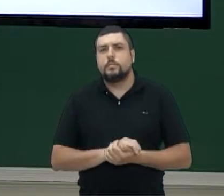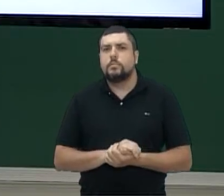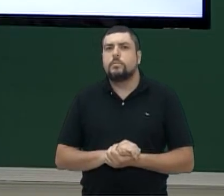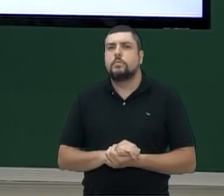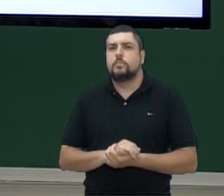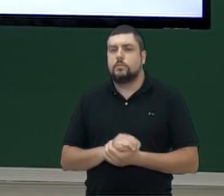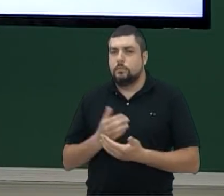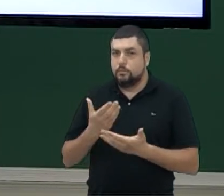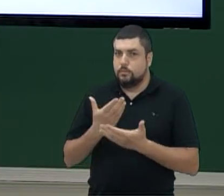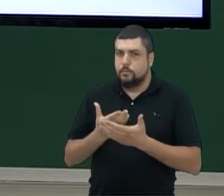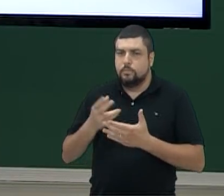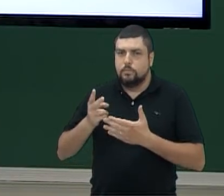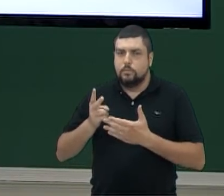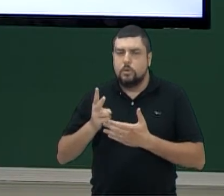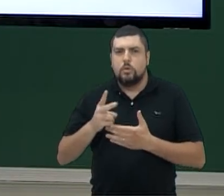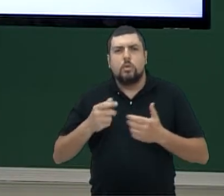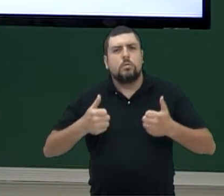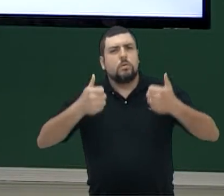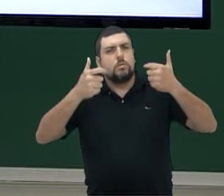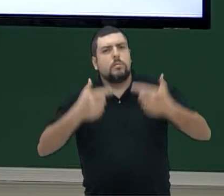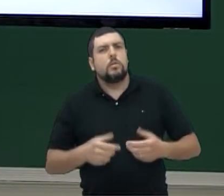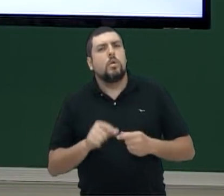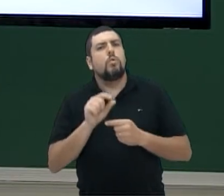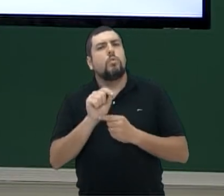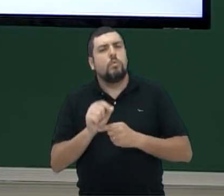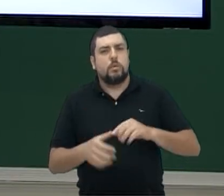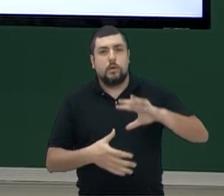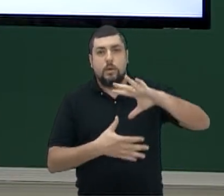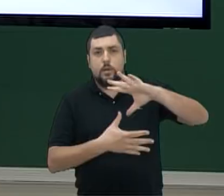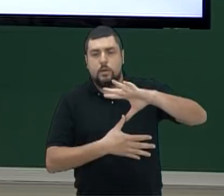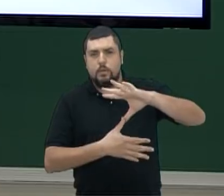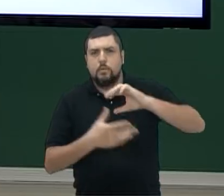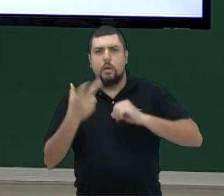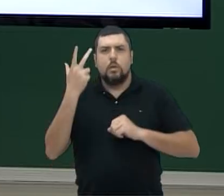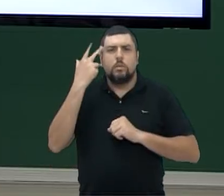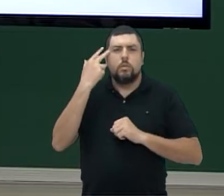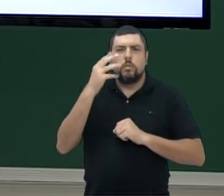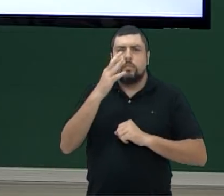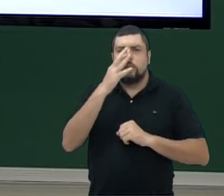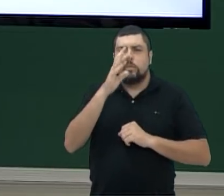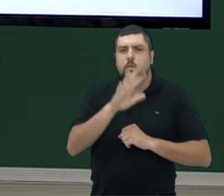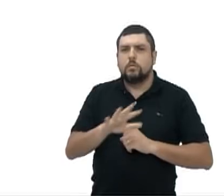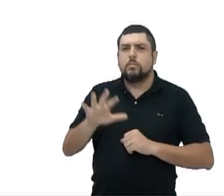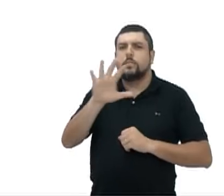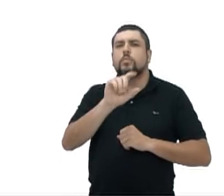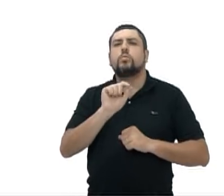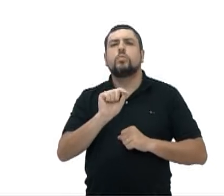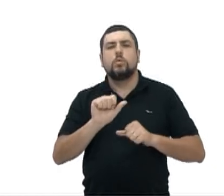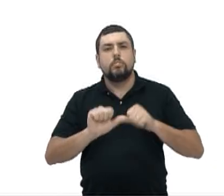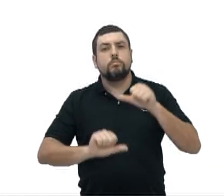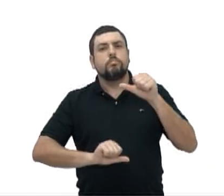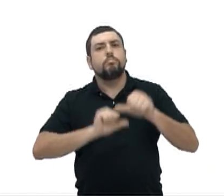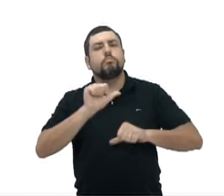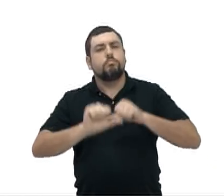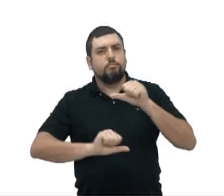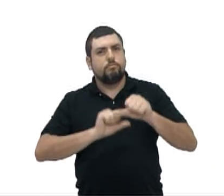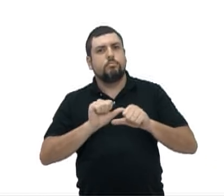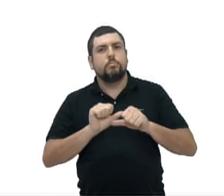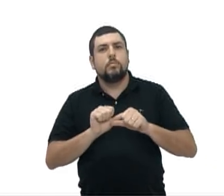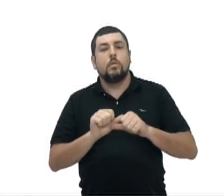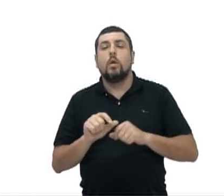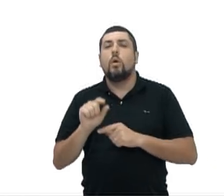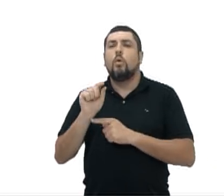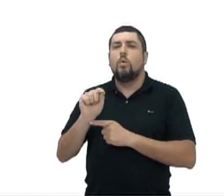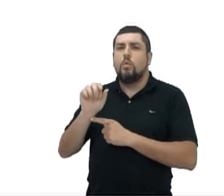nossa aula, a gente vai falar que a paisagem natural do continente americano, ela foi muito modificada, seja pela chegada